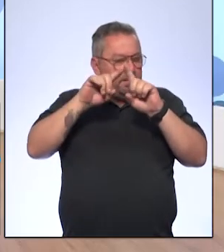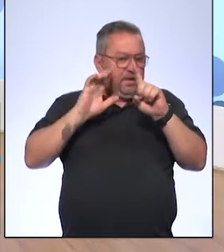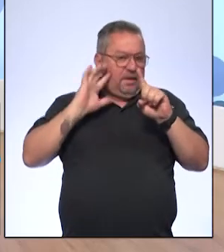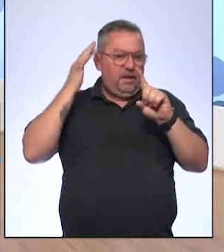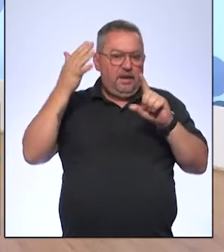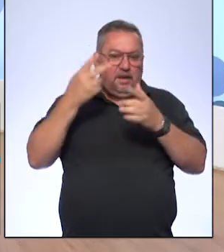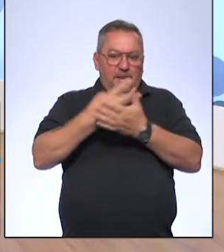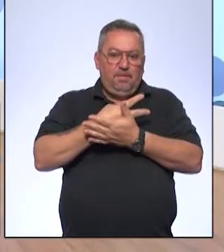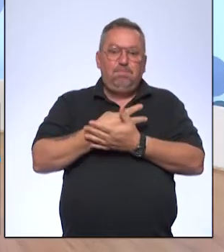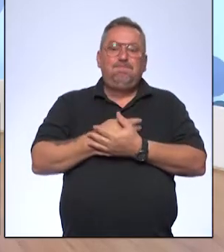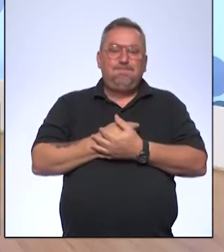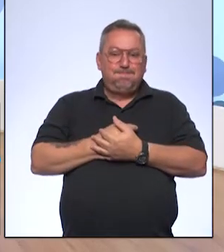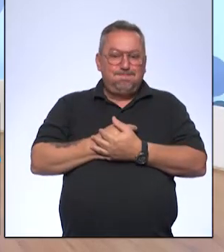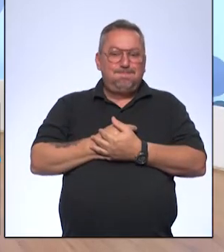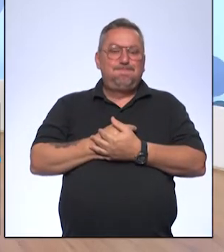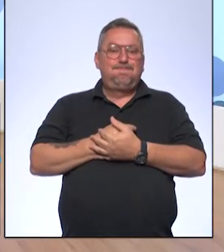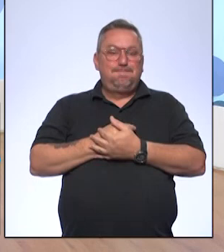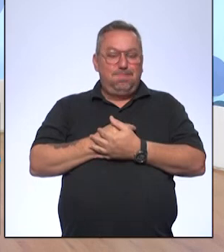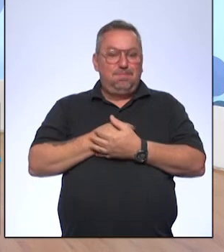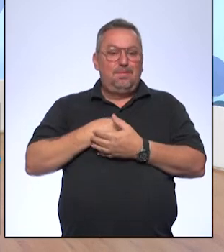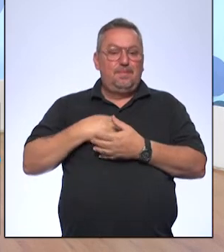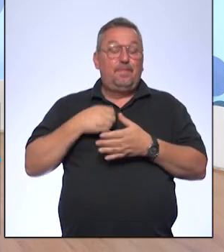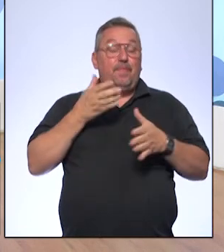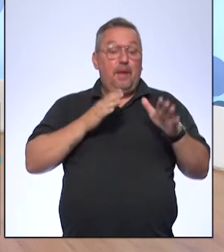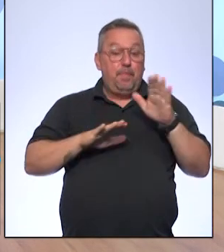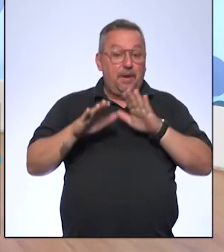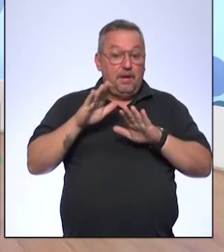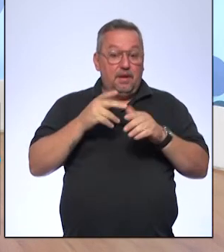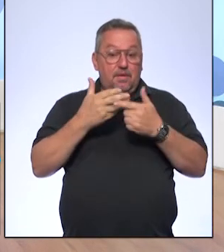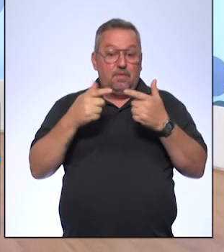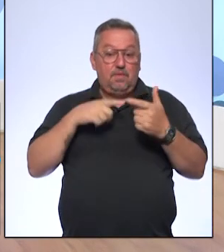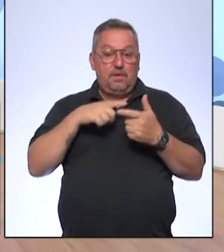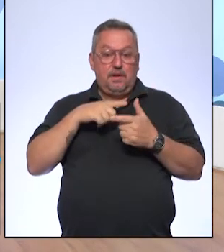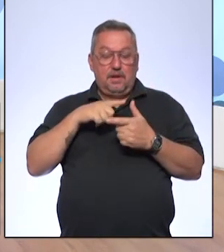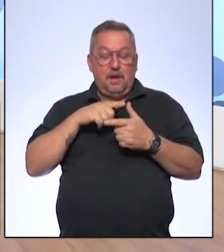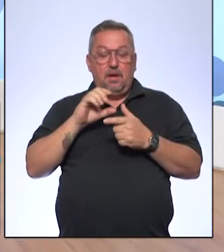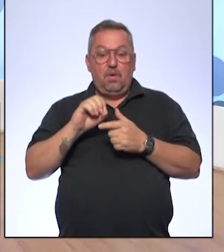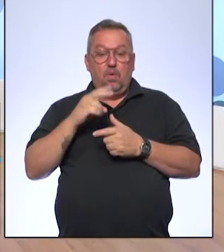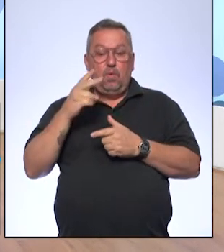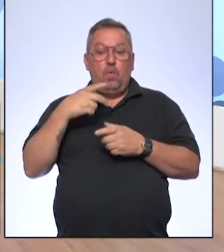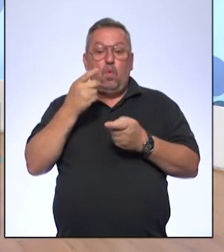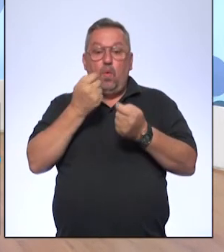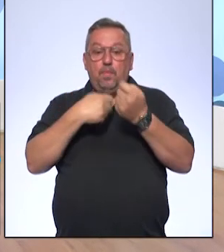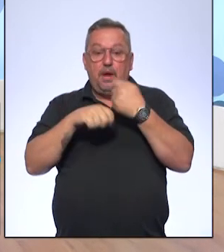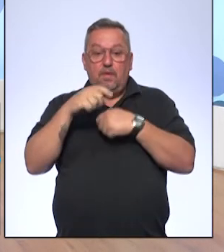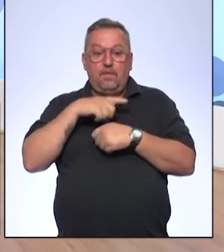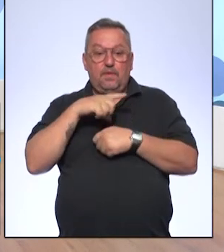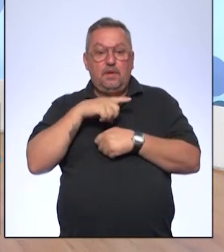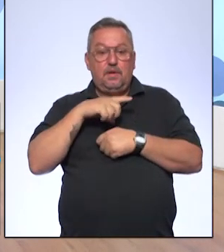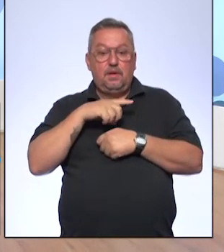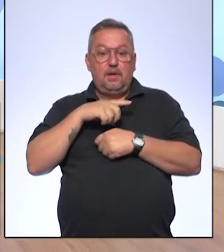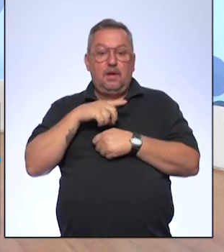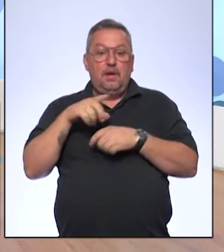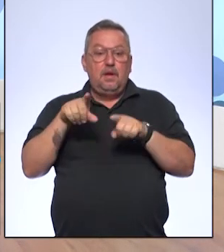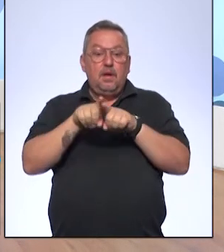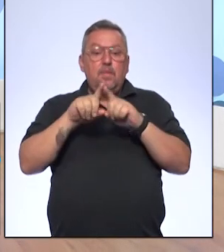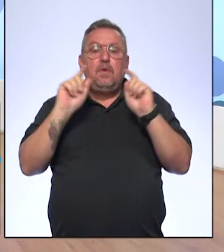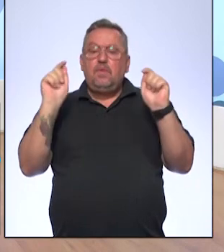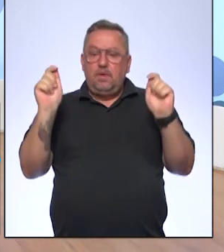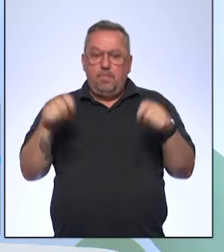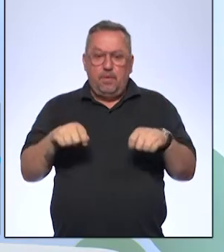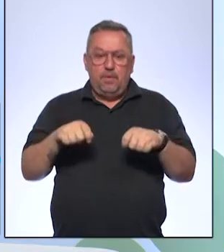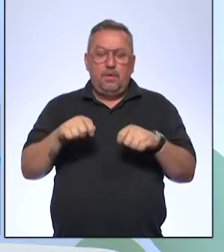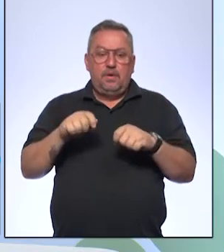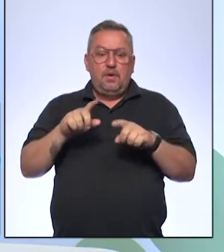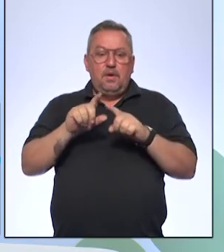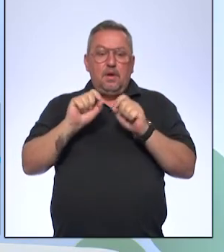errada. Exatamente, dependendo do tipo de coisa que você tem ou de comércio que você tem, você pode